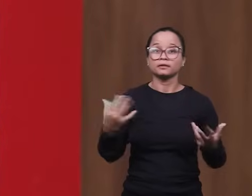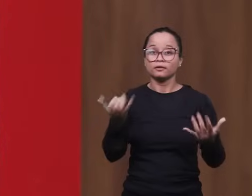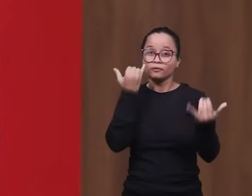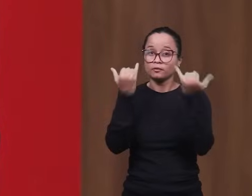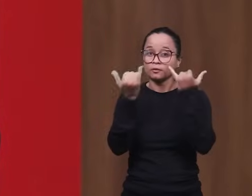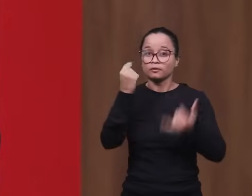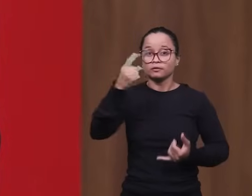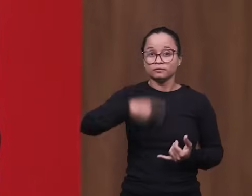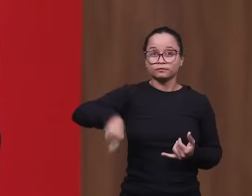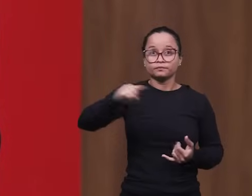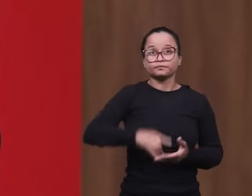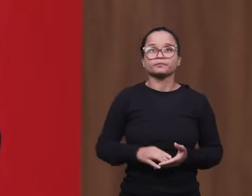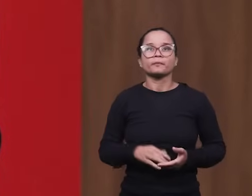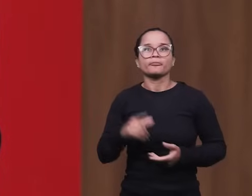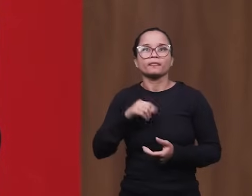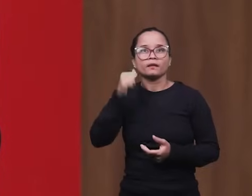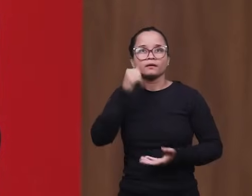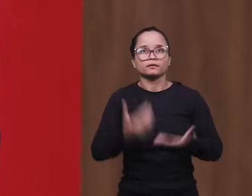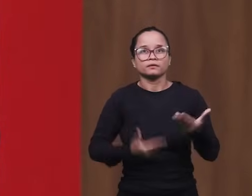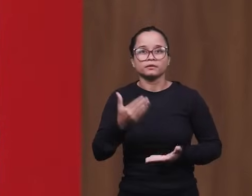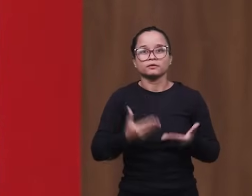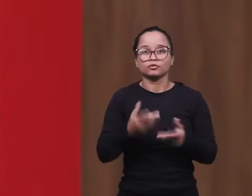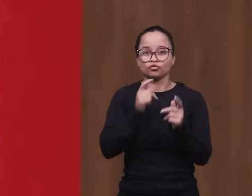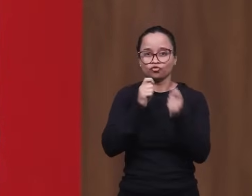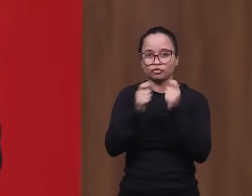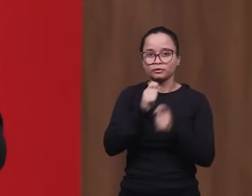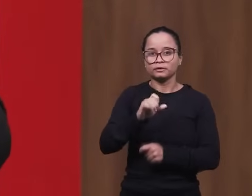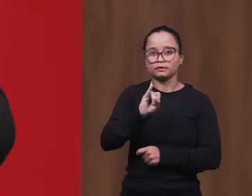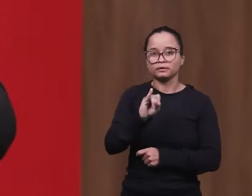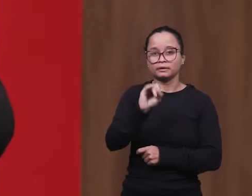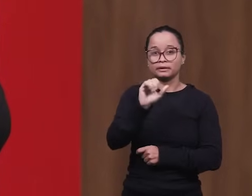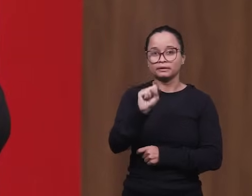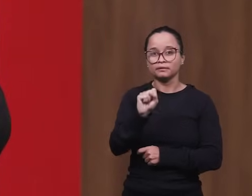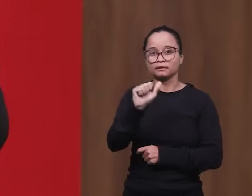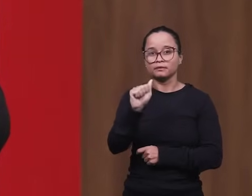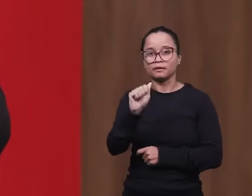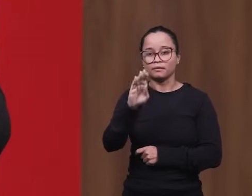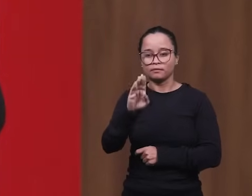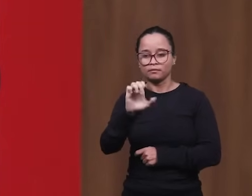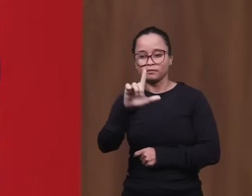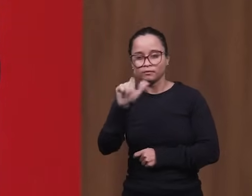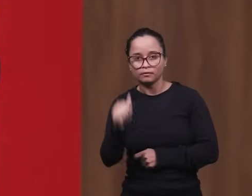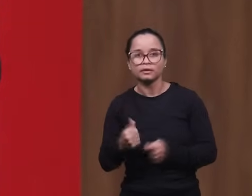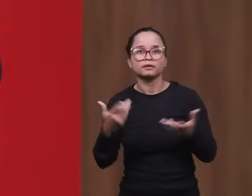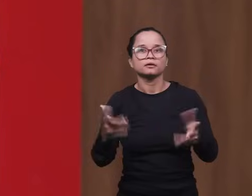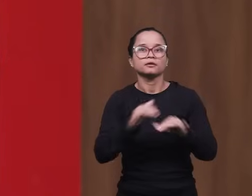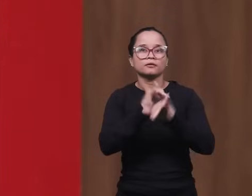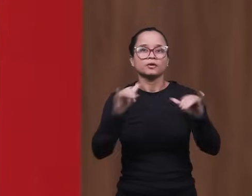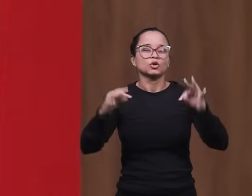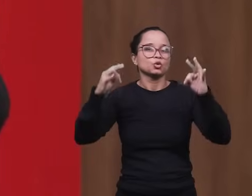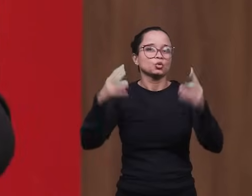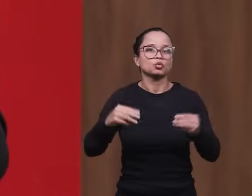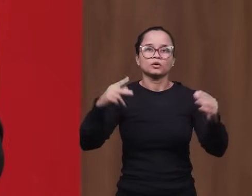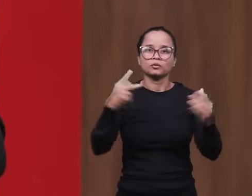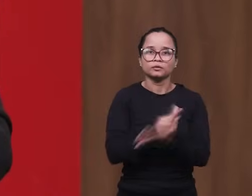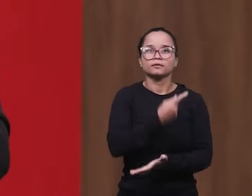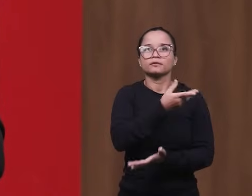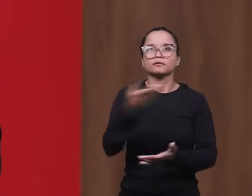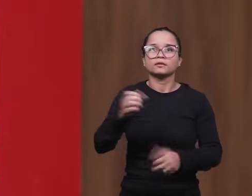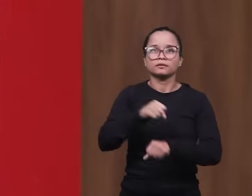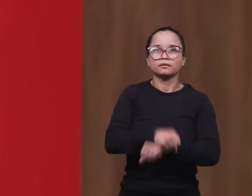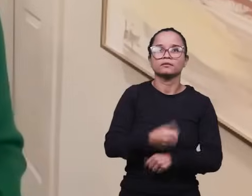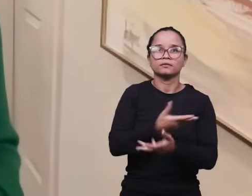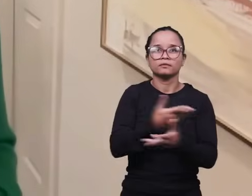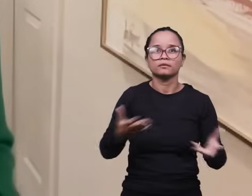quem traz mais notícias aqui pra gente é a nossa irmã, nossa correspondente, jornalista Isabela Peltz. Isabela, pai do Senhor Jesus, conta tudo o que aconteceu aí no